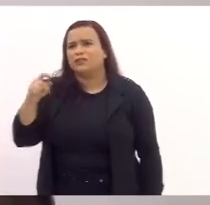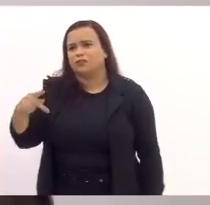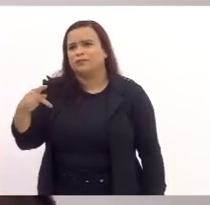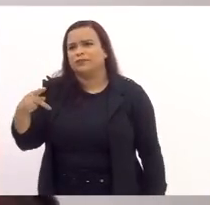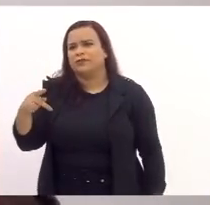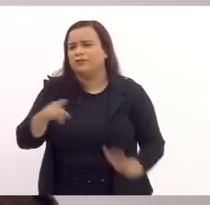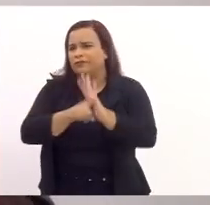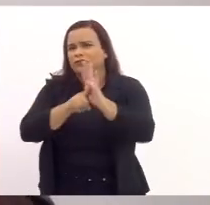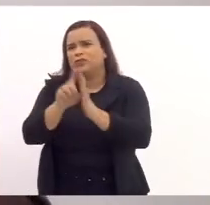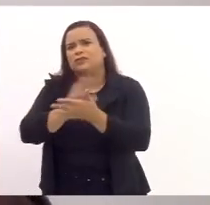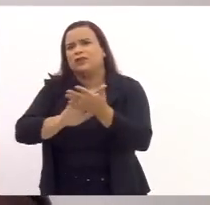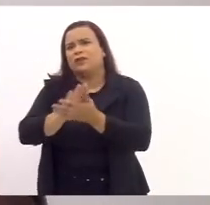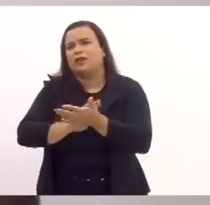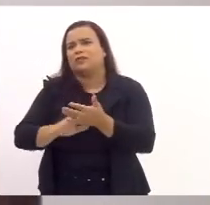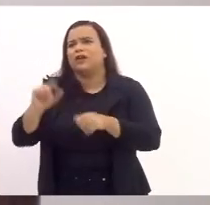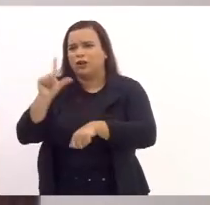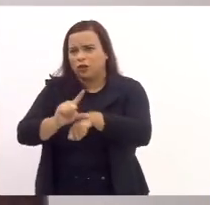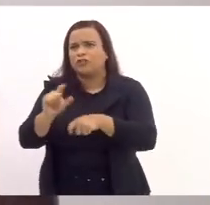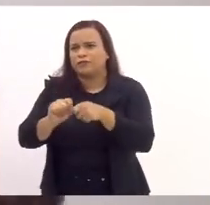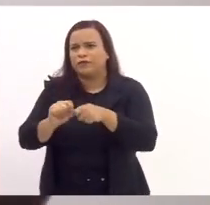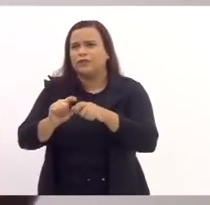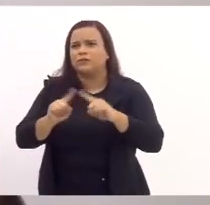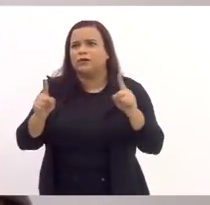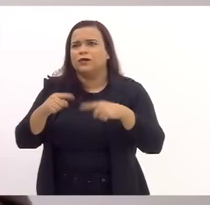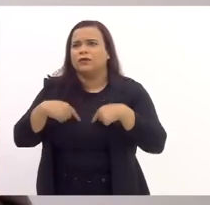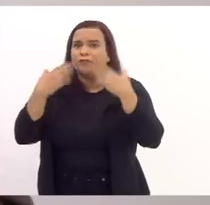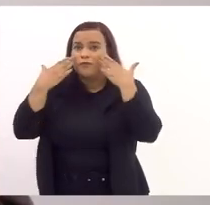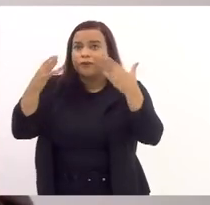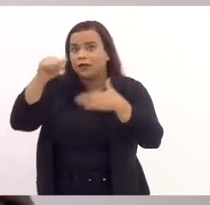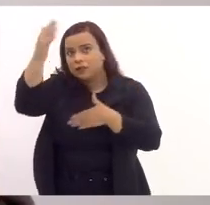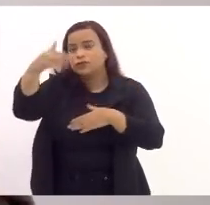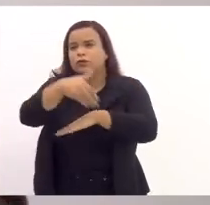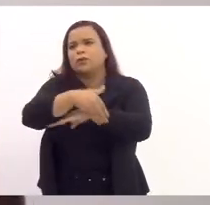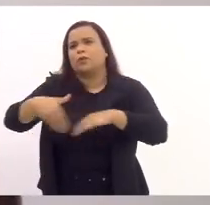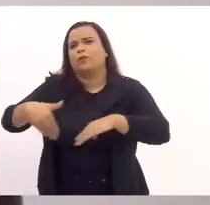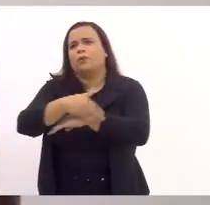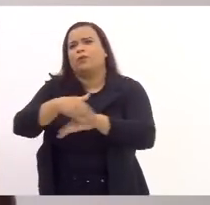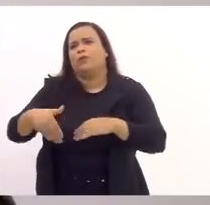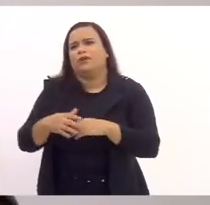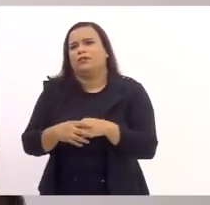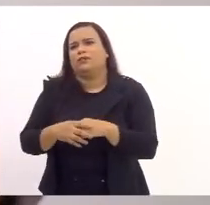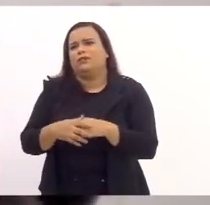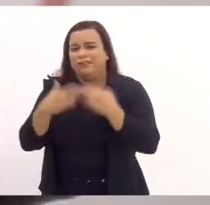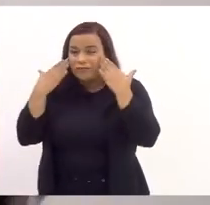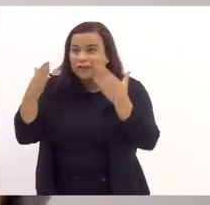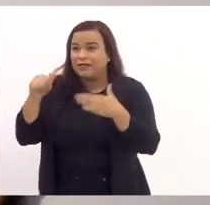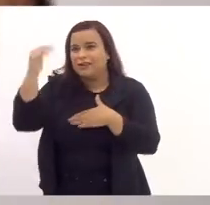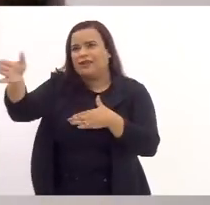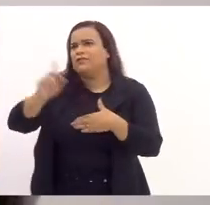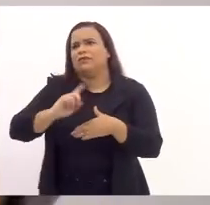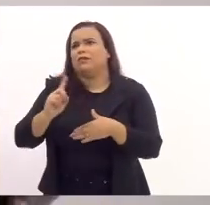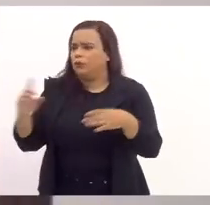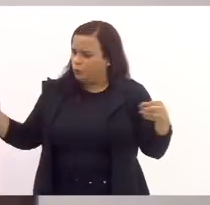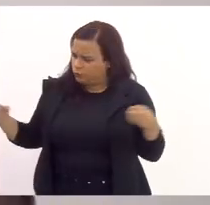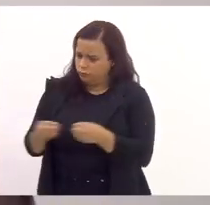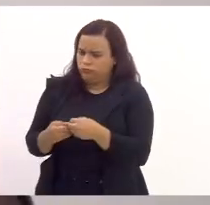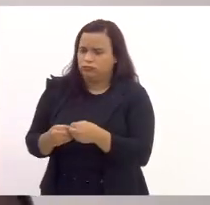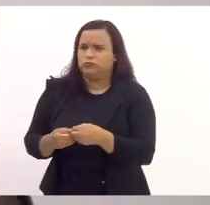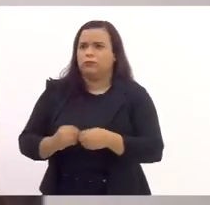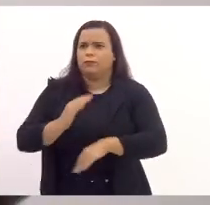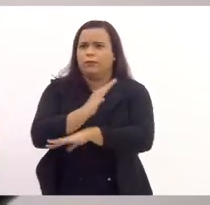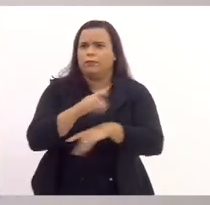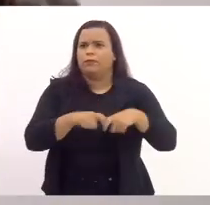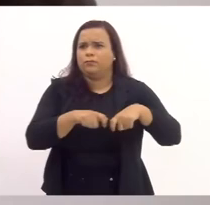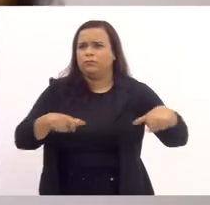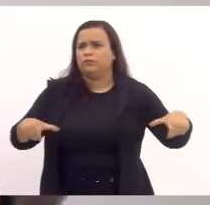Pode até construir a loja, mas coloca de frente para a rua Campo Grande. Ou bota de frente para Cesar de Melo. Não, colocaram grudada a